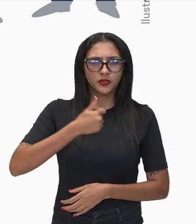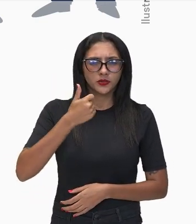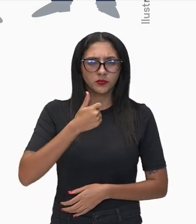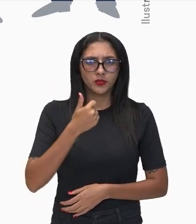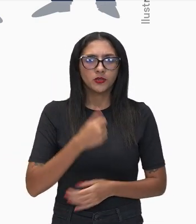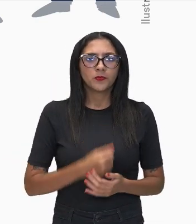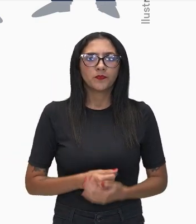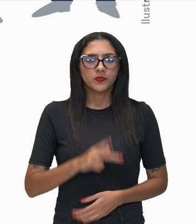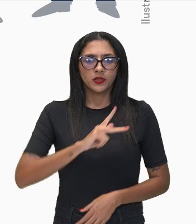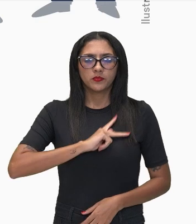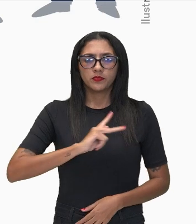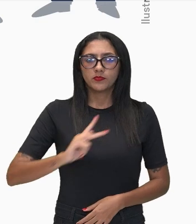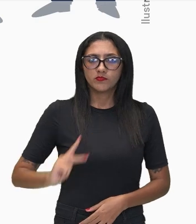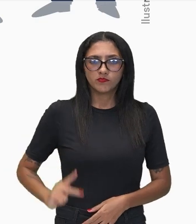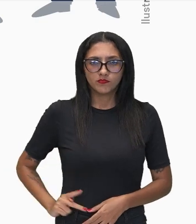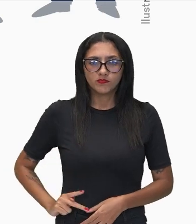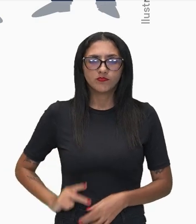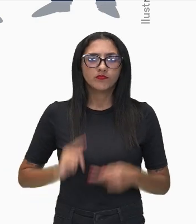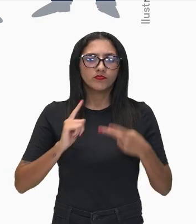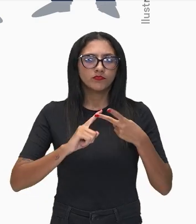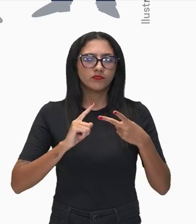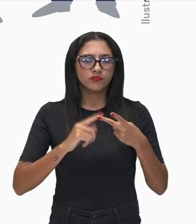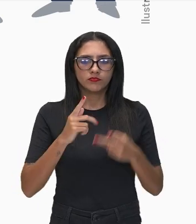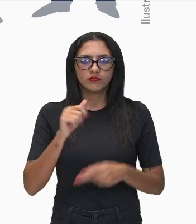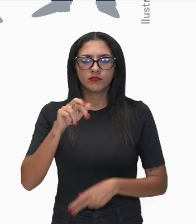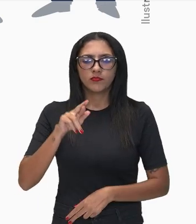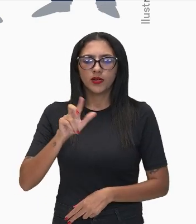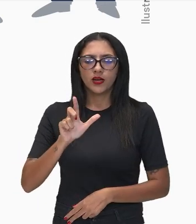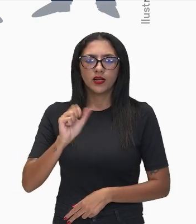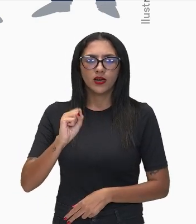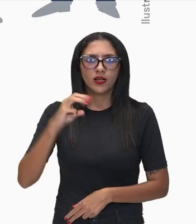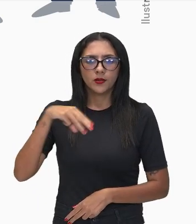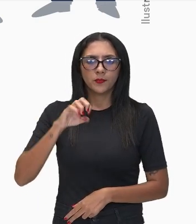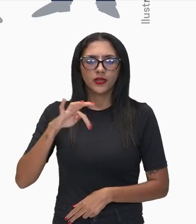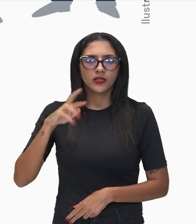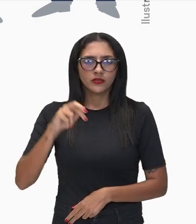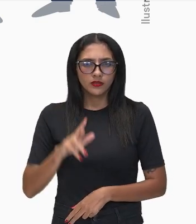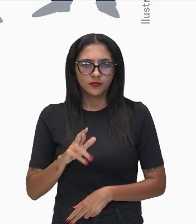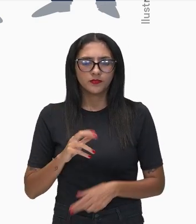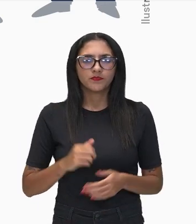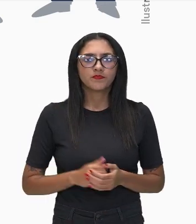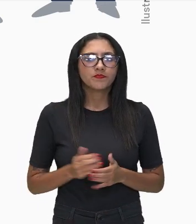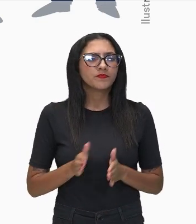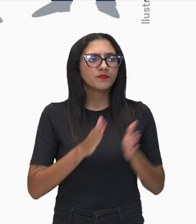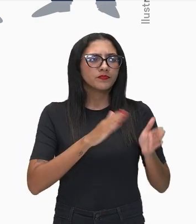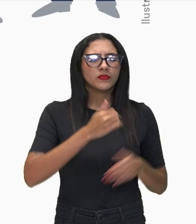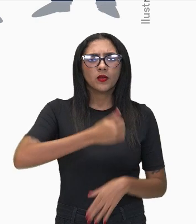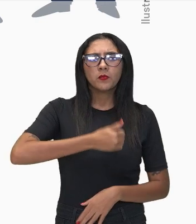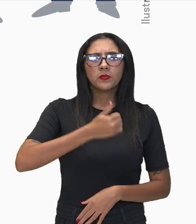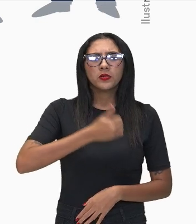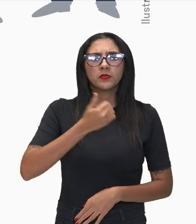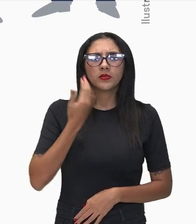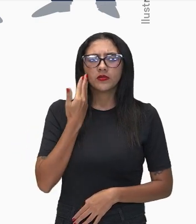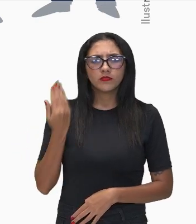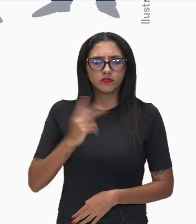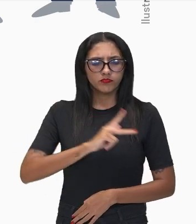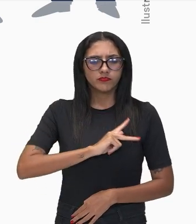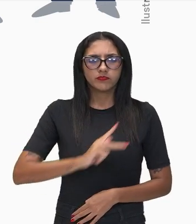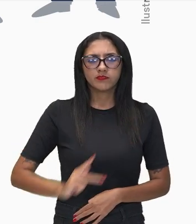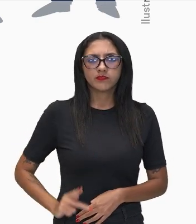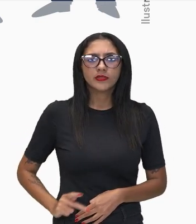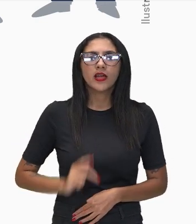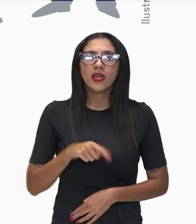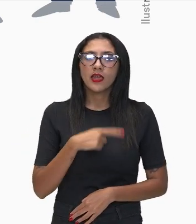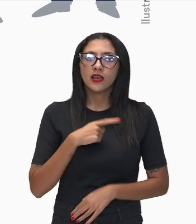e o parlamentarismo. E aí, o que é, professora, o presidencialismo? O presidencialismo, ele é um sistema